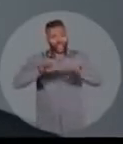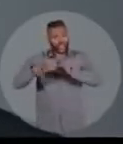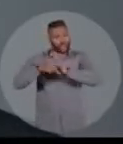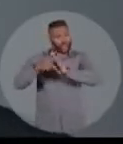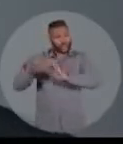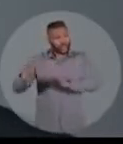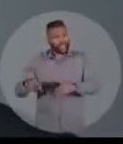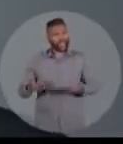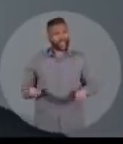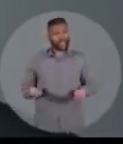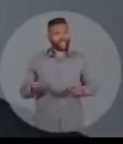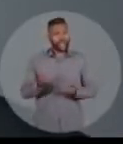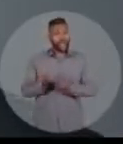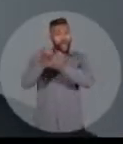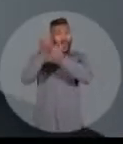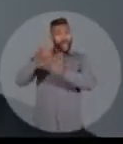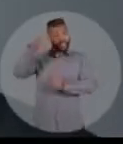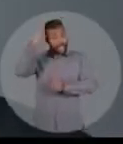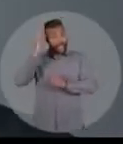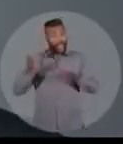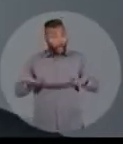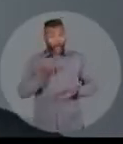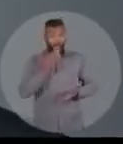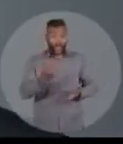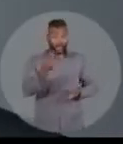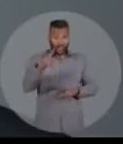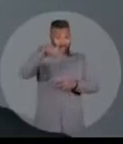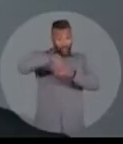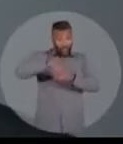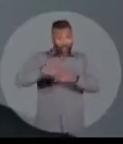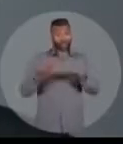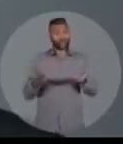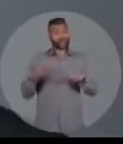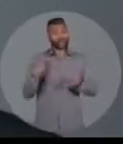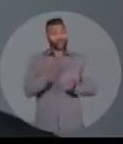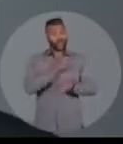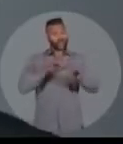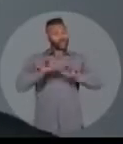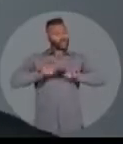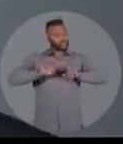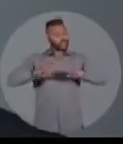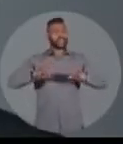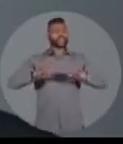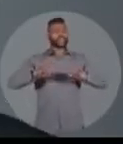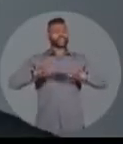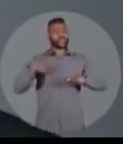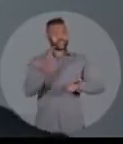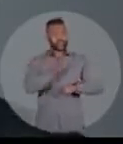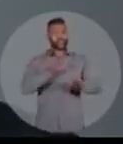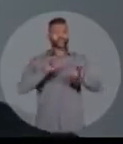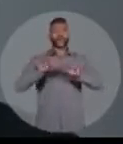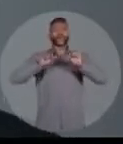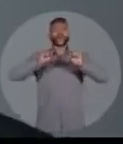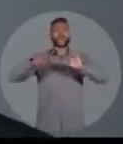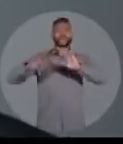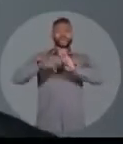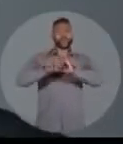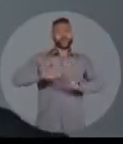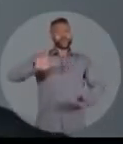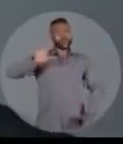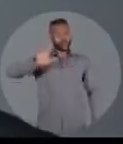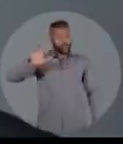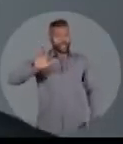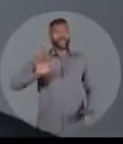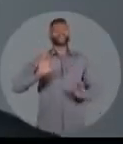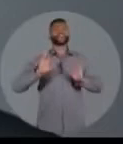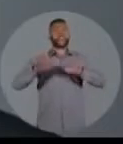deles? Apoiaram Temer, agora vem pedir seu voto. Nosso projeto é o oposto disso. Nosso projeto é o projeto de Lula. E